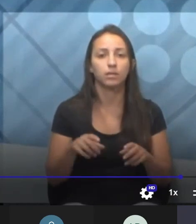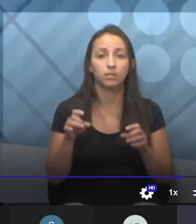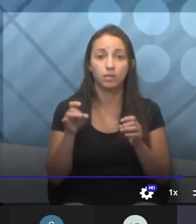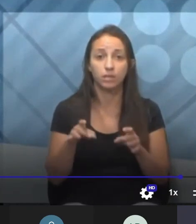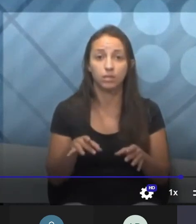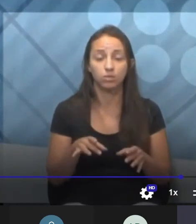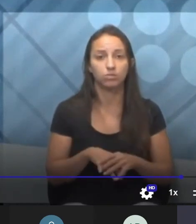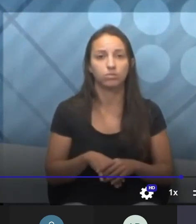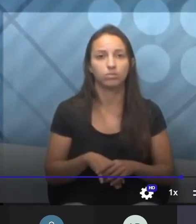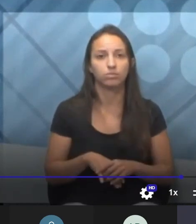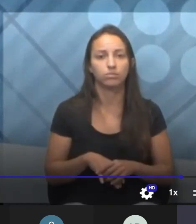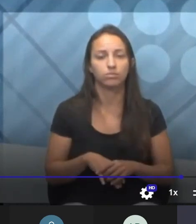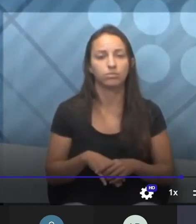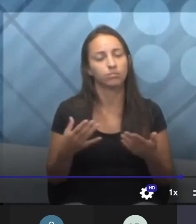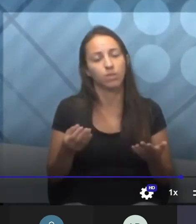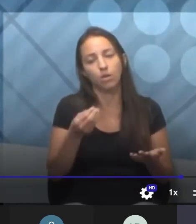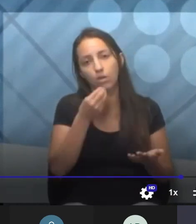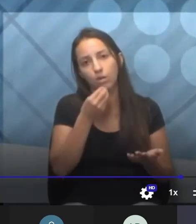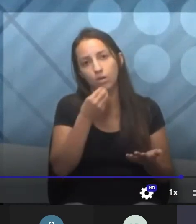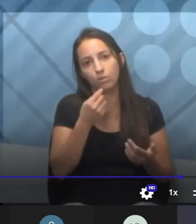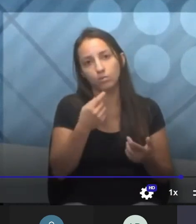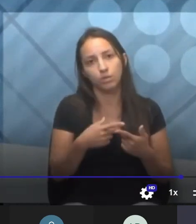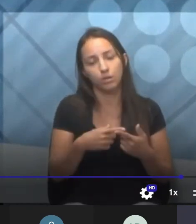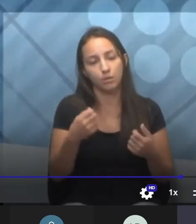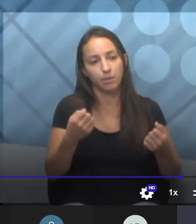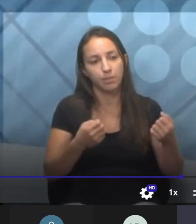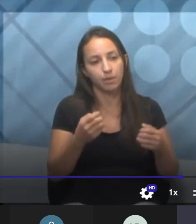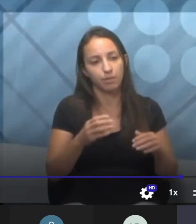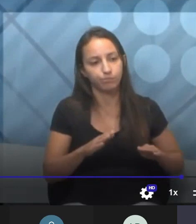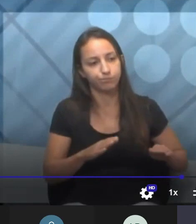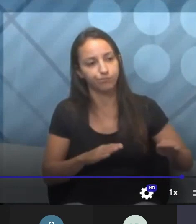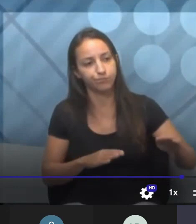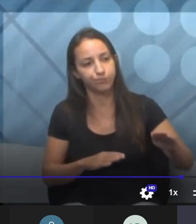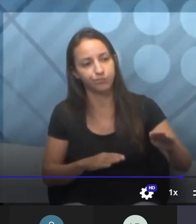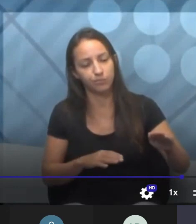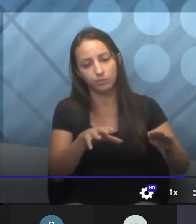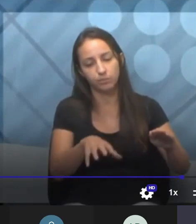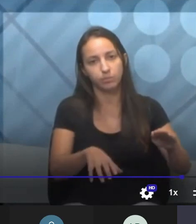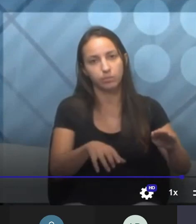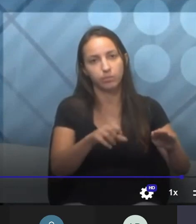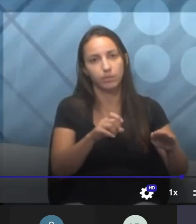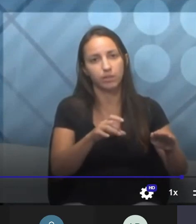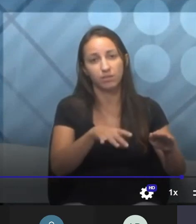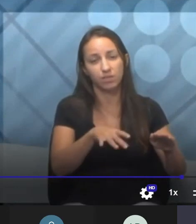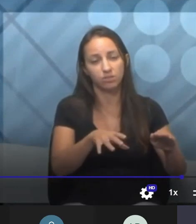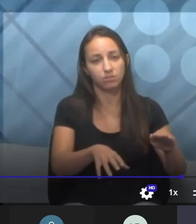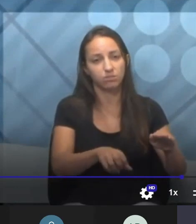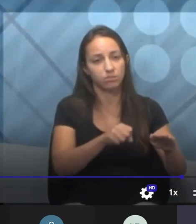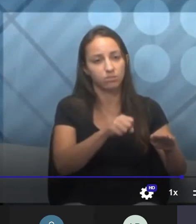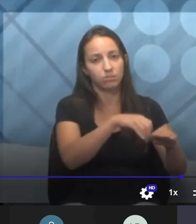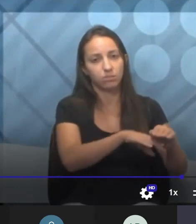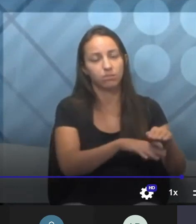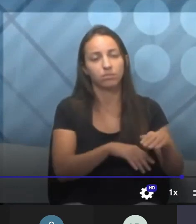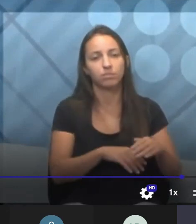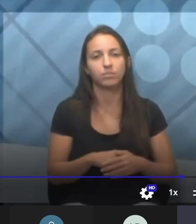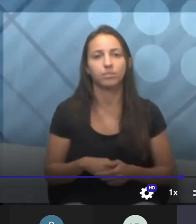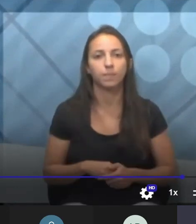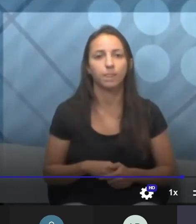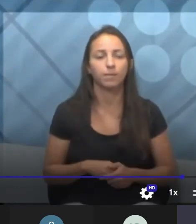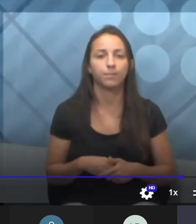do lixo. Saída do lixo, claro, né? O caminhão de lixo não vai entrar ali, mas muitas vezes tem os carrinhos, porque o volume de